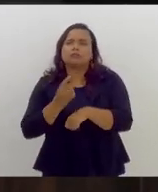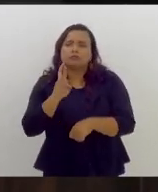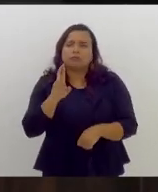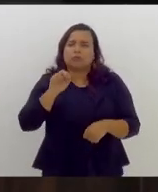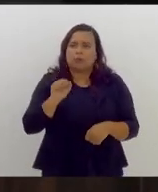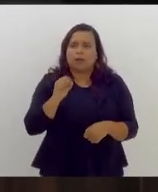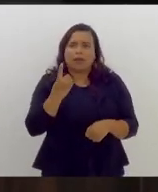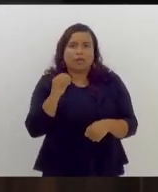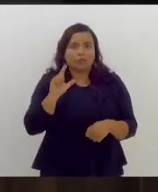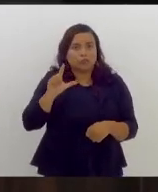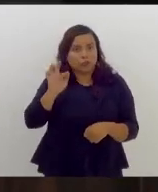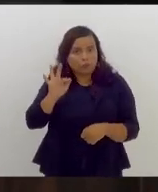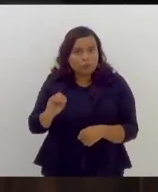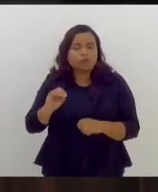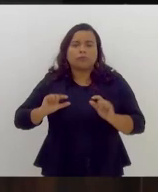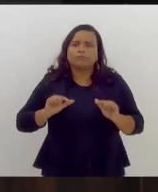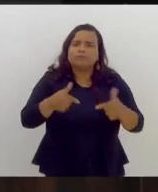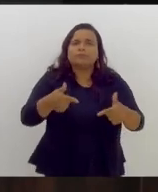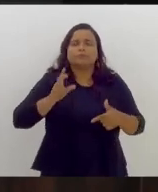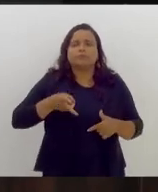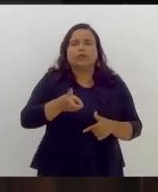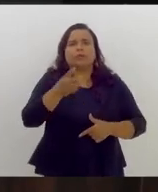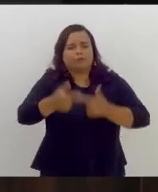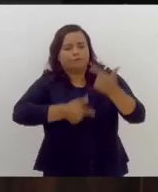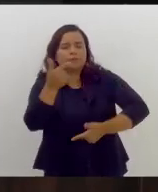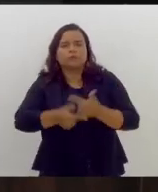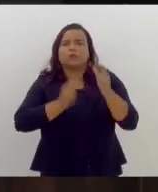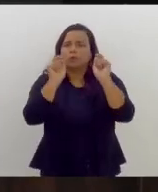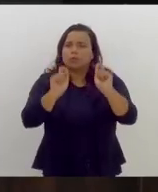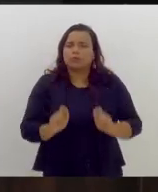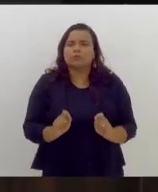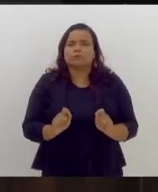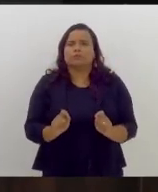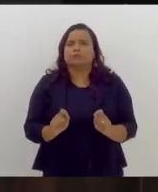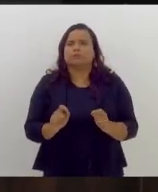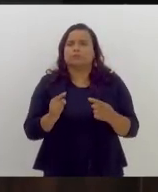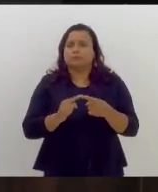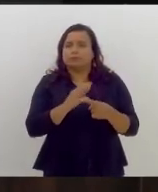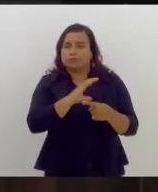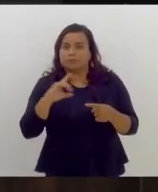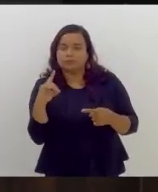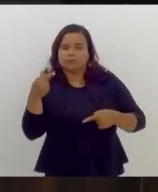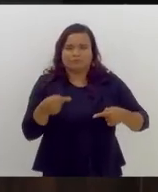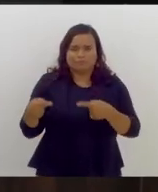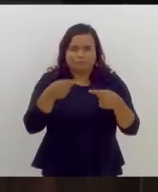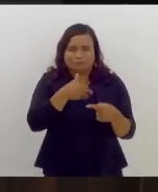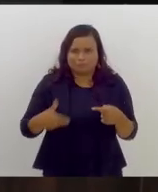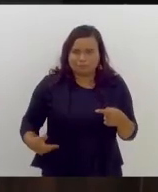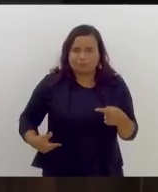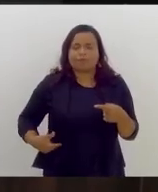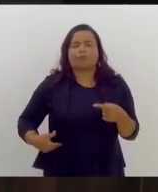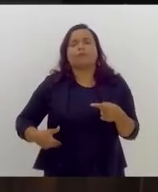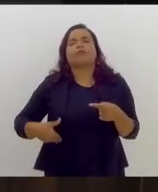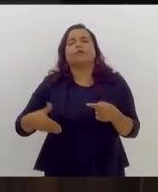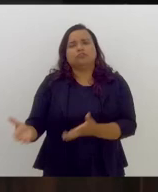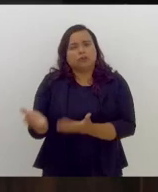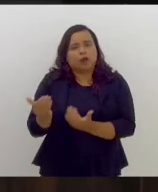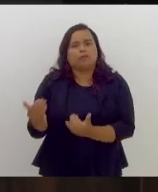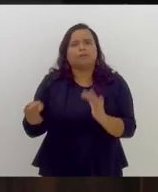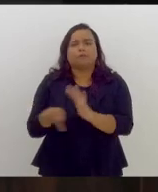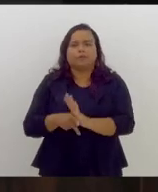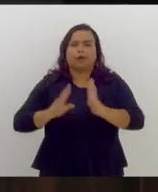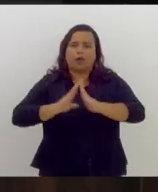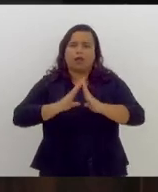Conde exerceu as seguintes funções: coordenador de Políticas Públicas de Juventude da